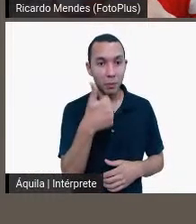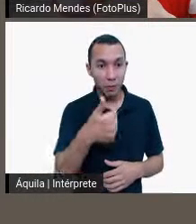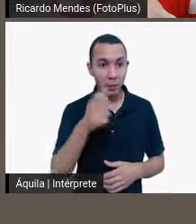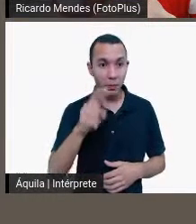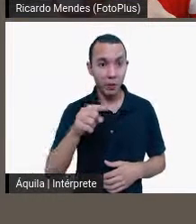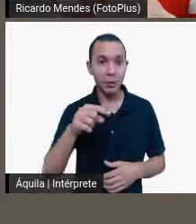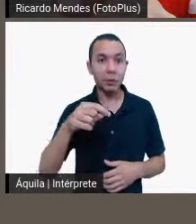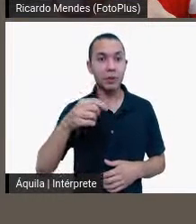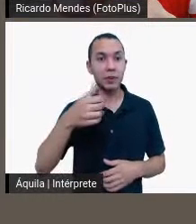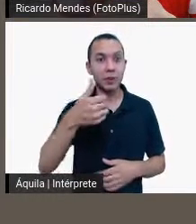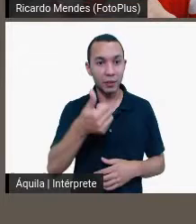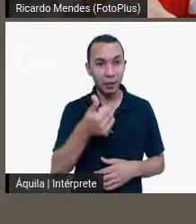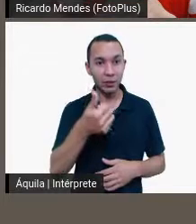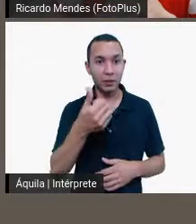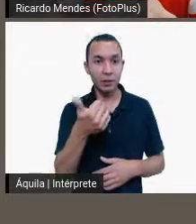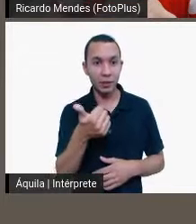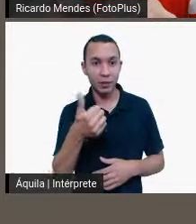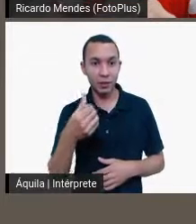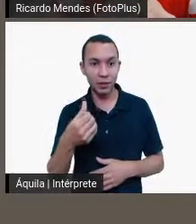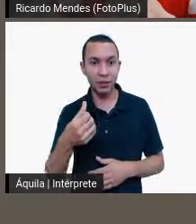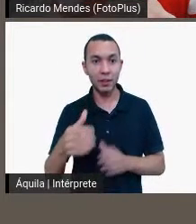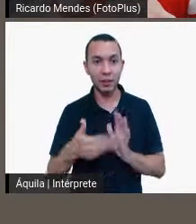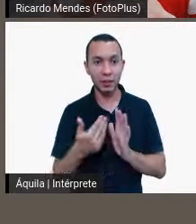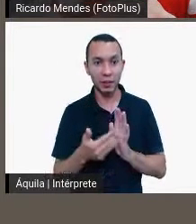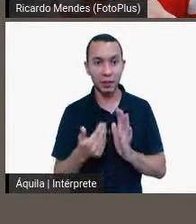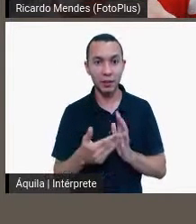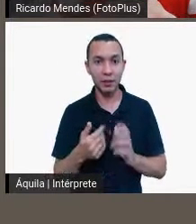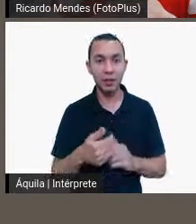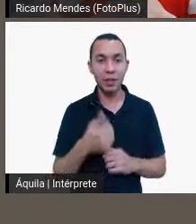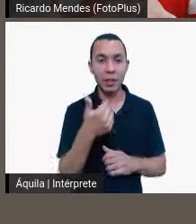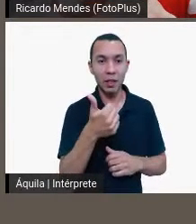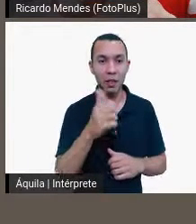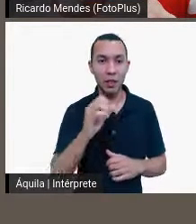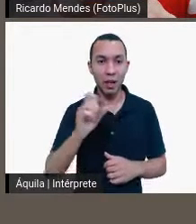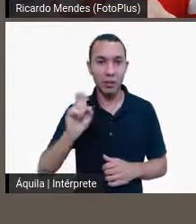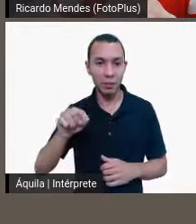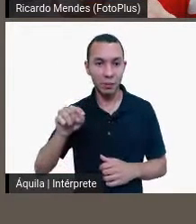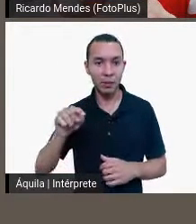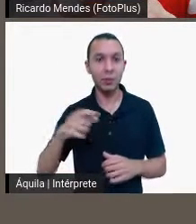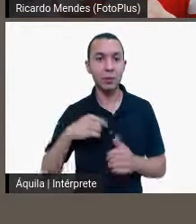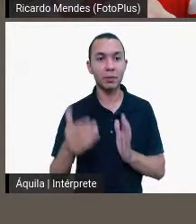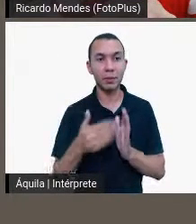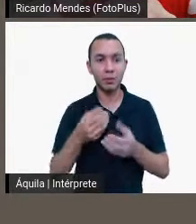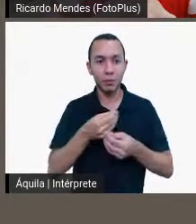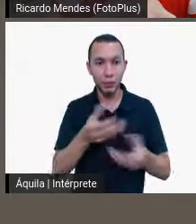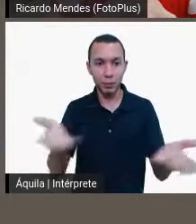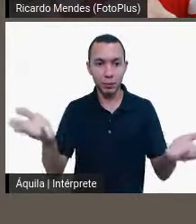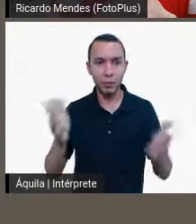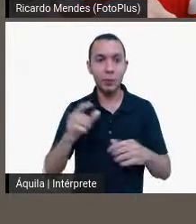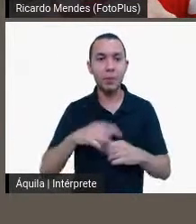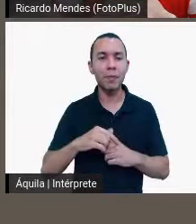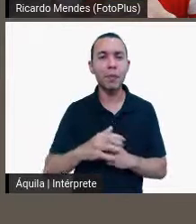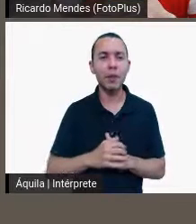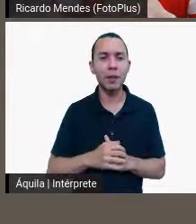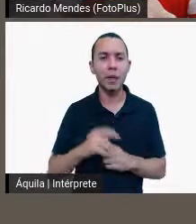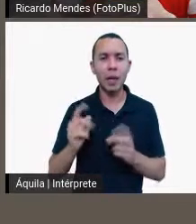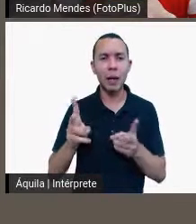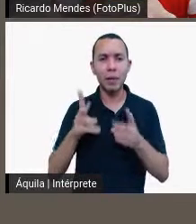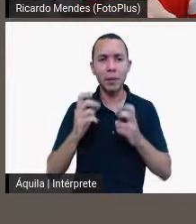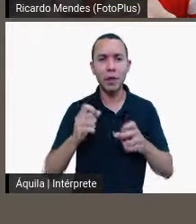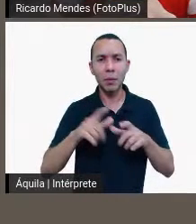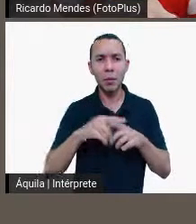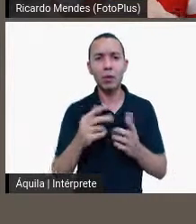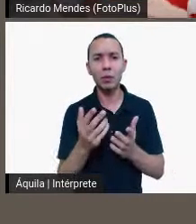distribuídas em dois volumes com capa dura, a obra com tiragem de 10 mil exemplares é reveladora também de uma percepção do quadro artístico estendido